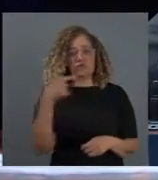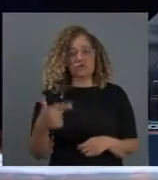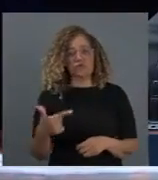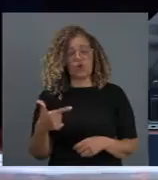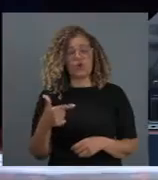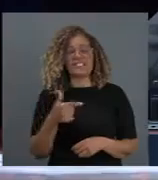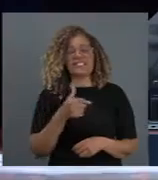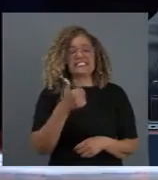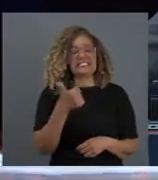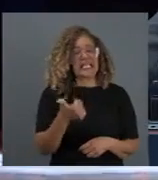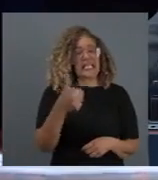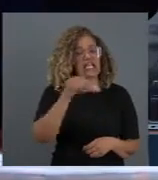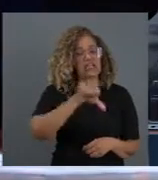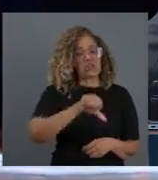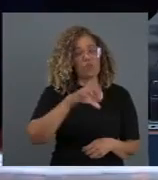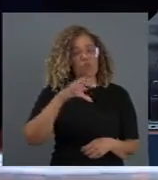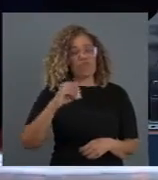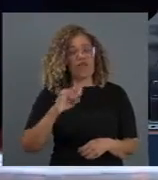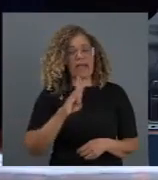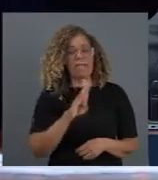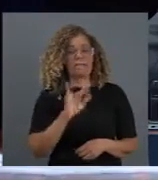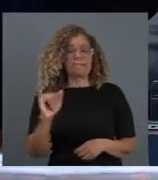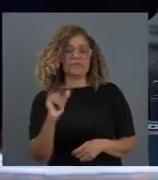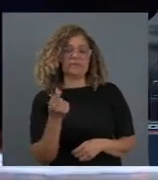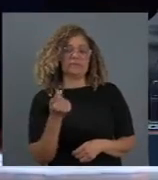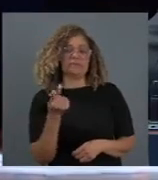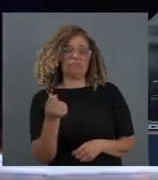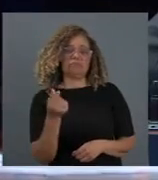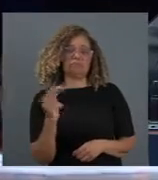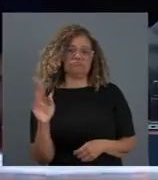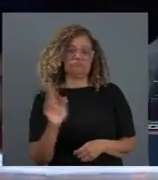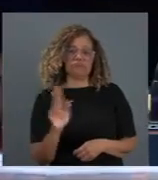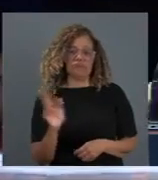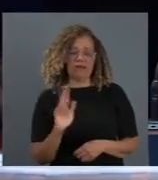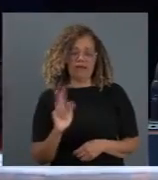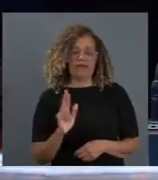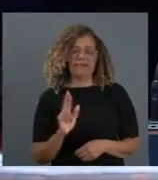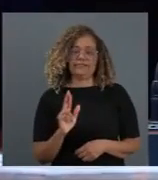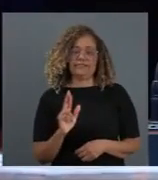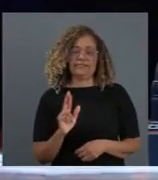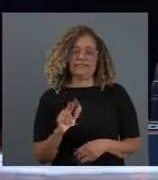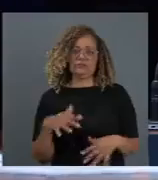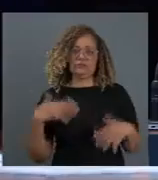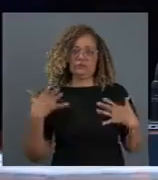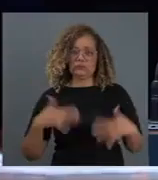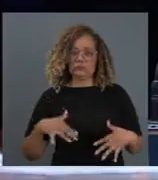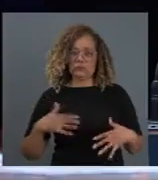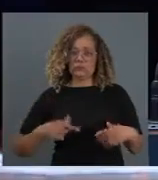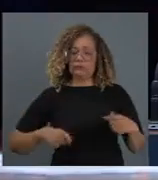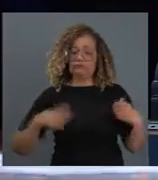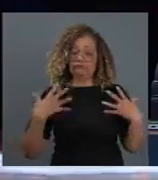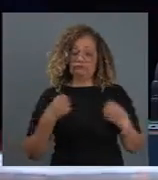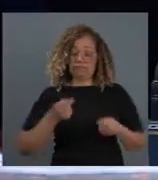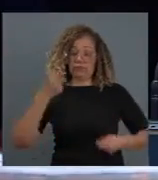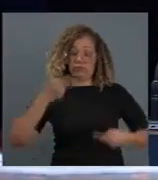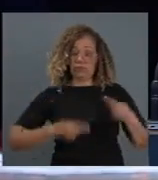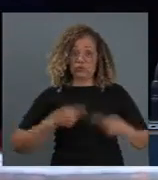190 bilhões de reais. Tudo isso vamos ter que aprofundar o debate e ver qual é o